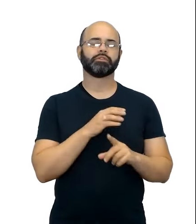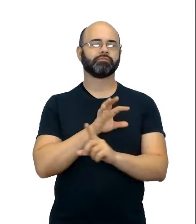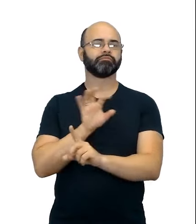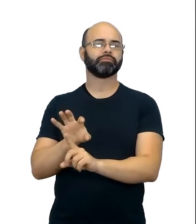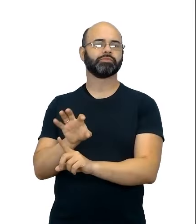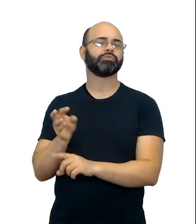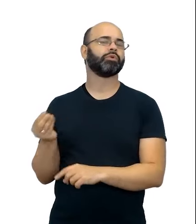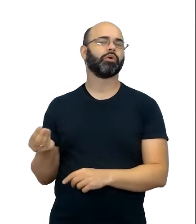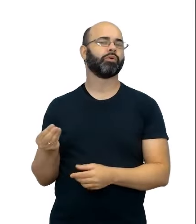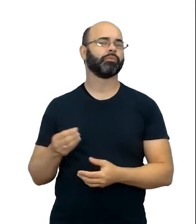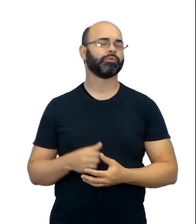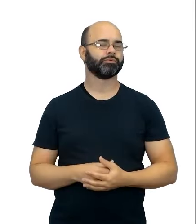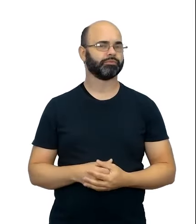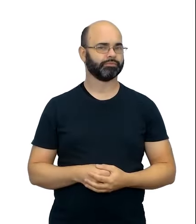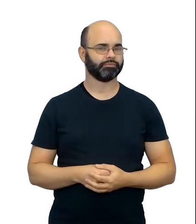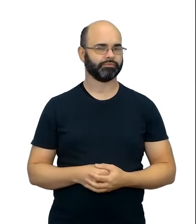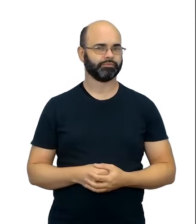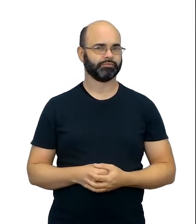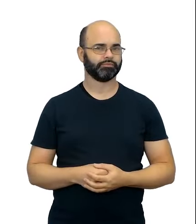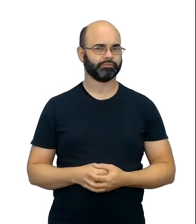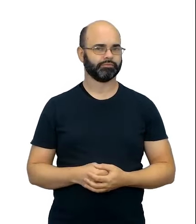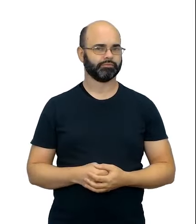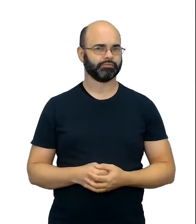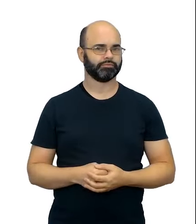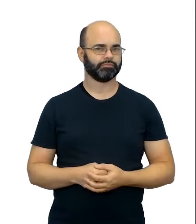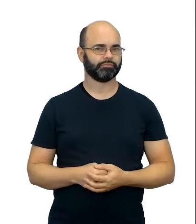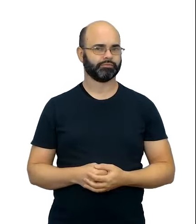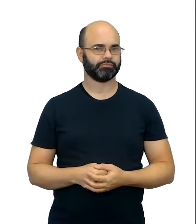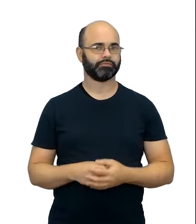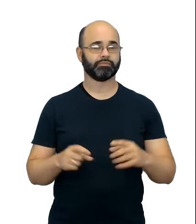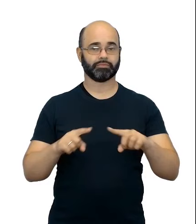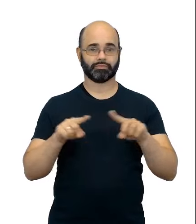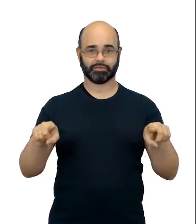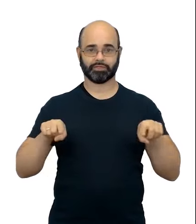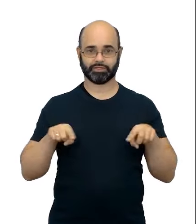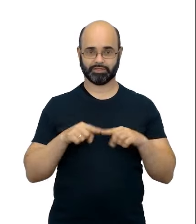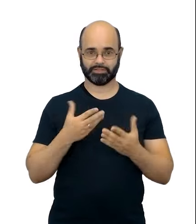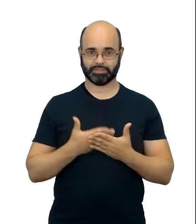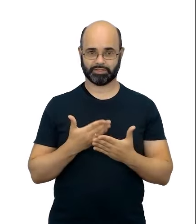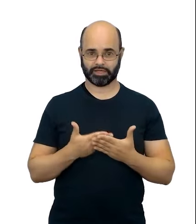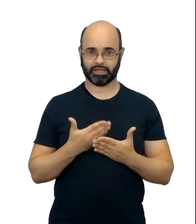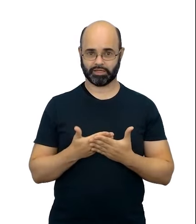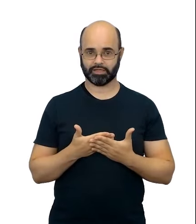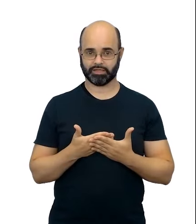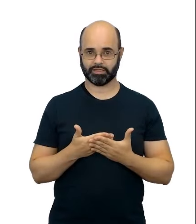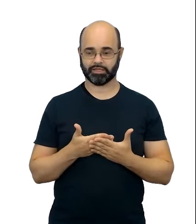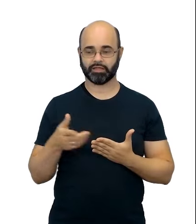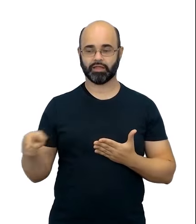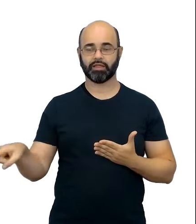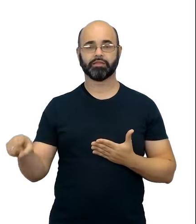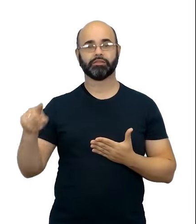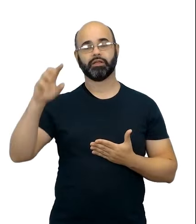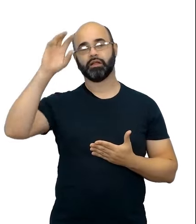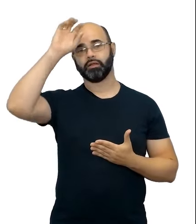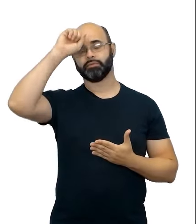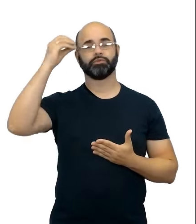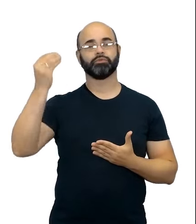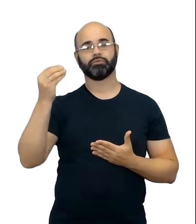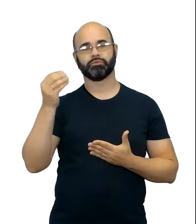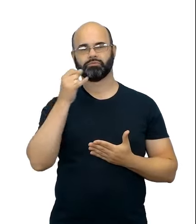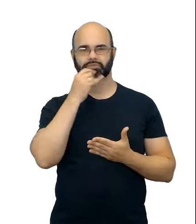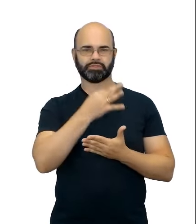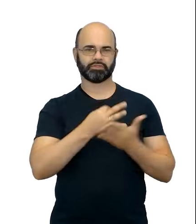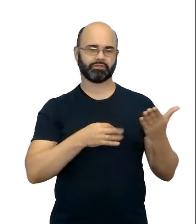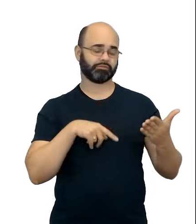maneira isso traz impacto à sala de aula? De que maneira eles veem aquilo que é veiculado na sala de